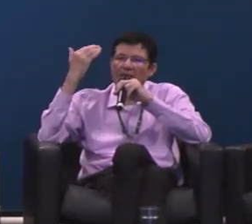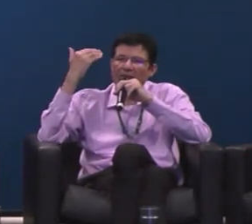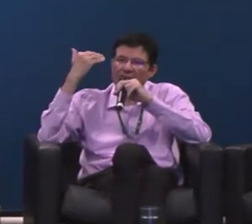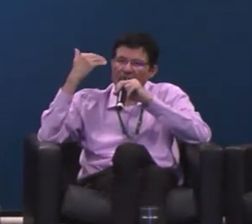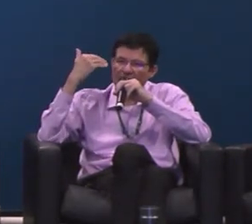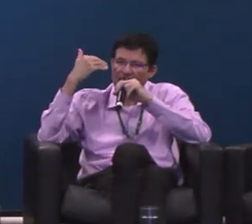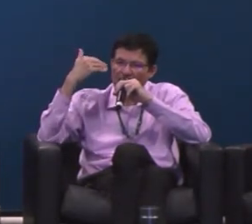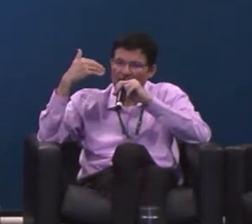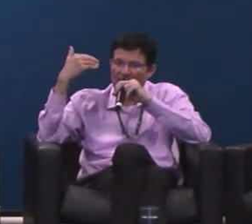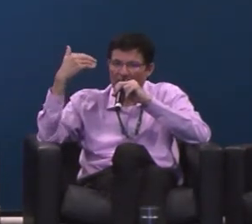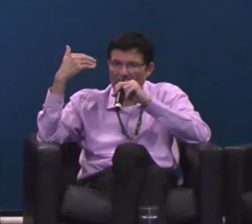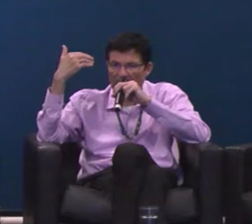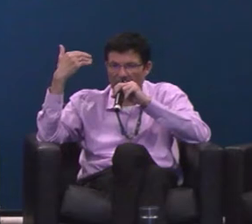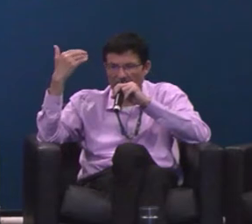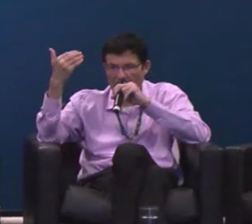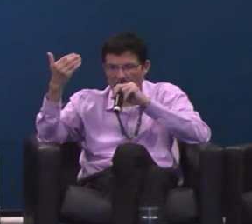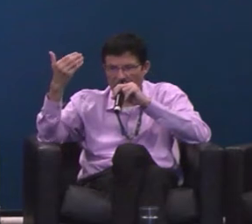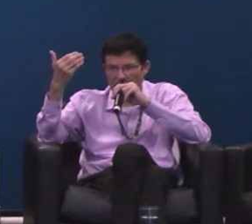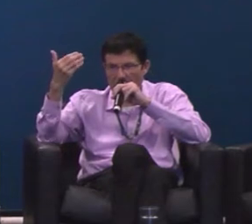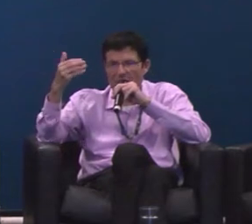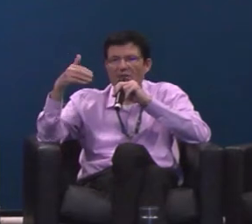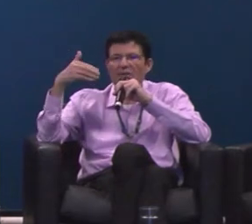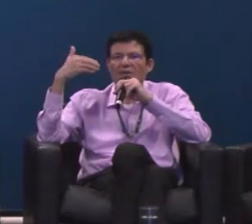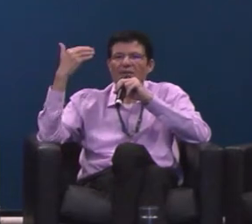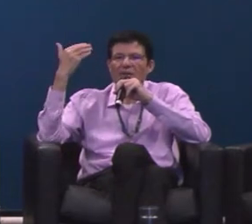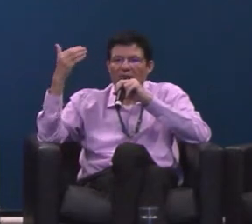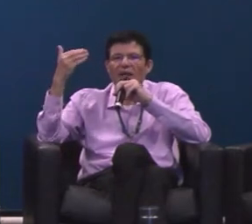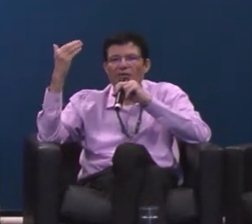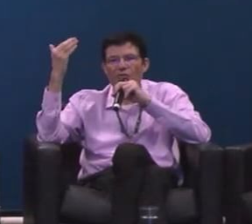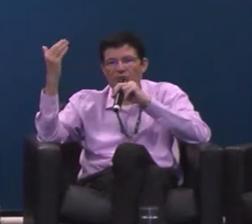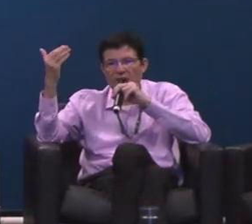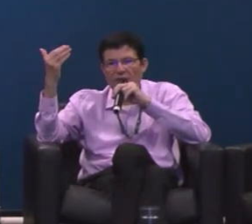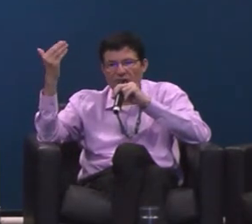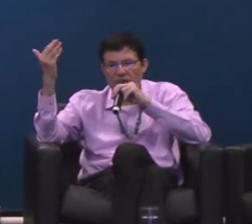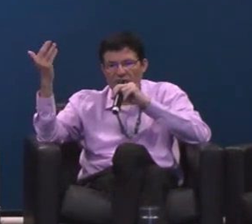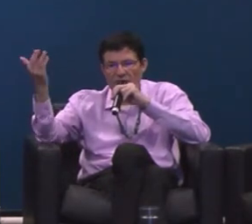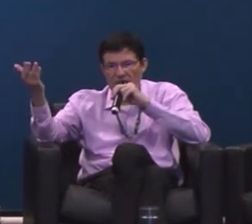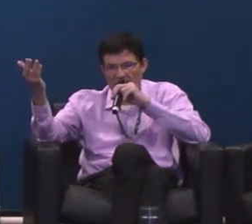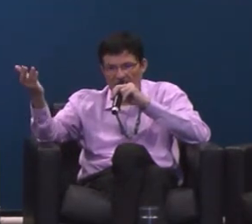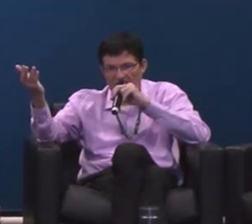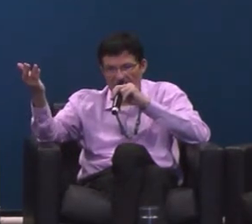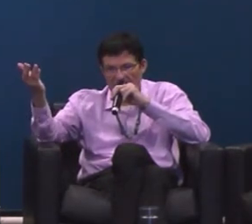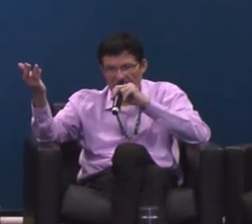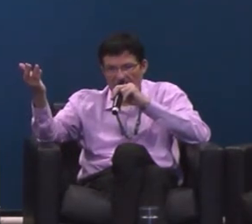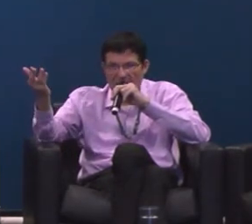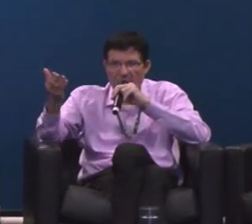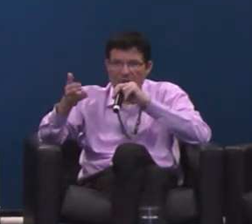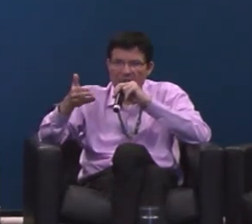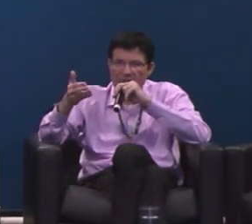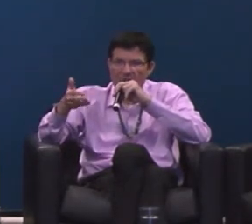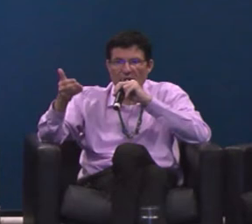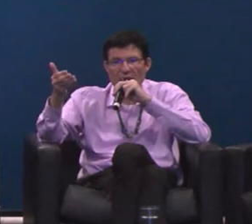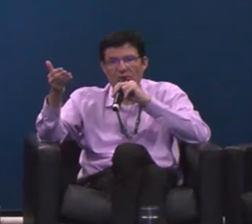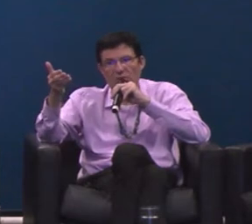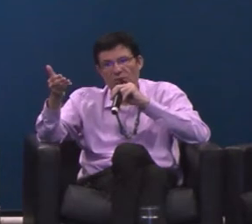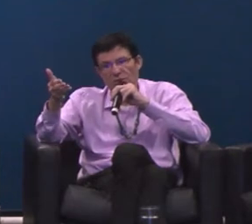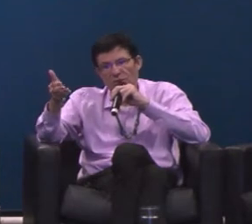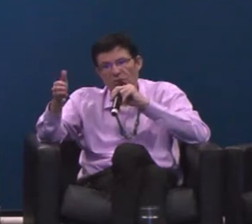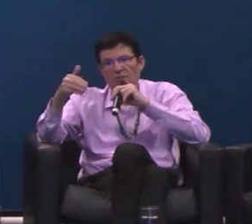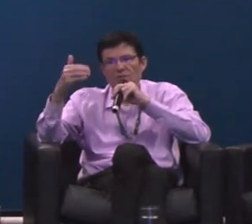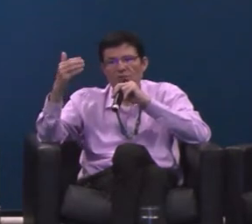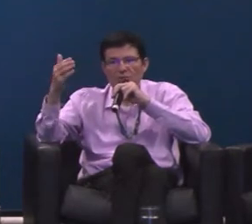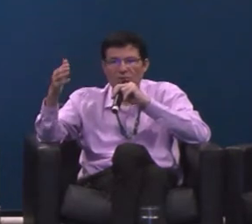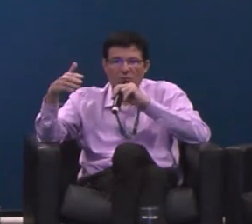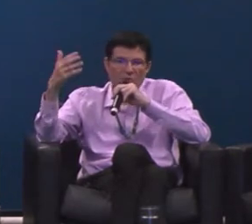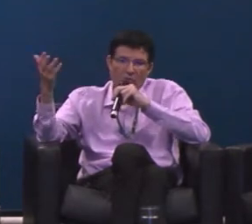dessas atividades que ela pratica é de objeto de vigilância sanitária, ela pode ser considerada de risco 1,